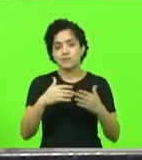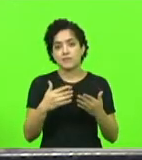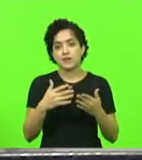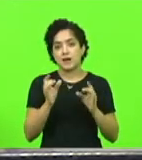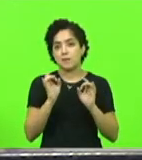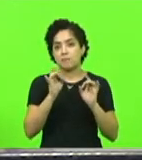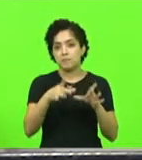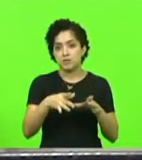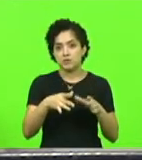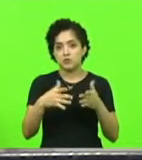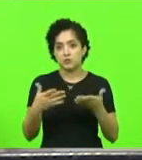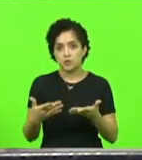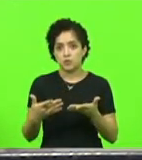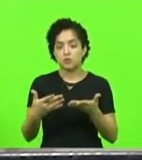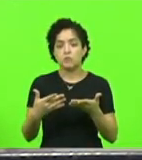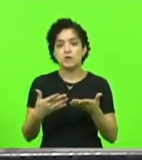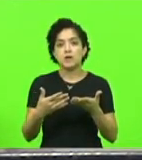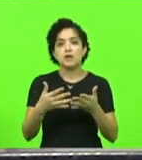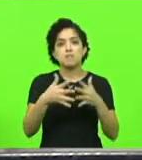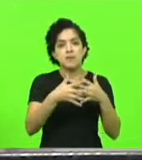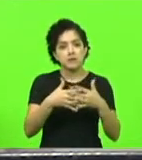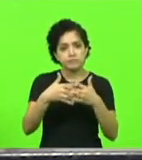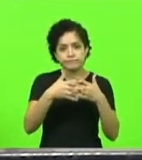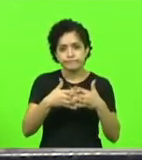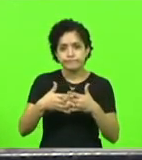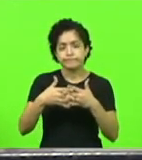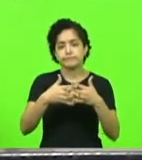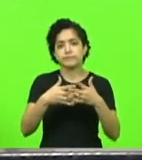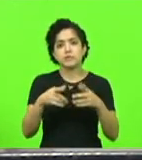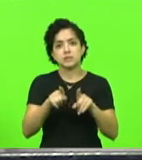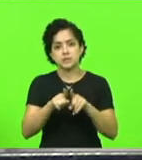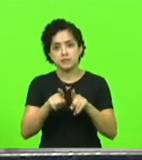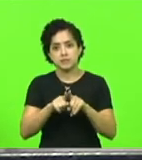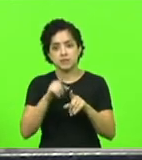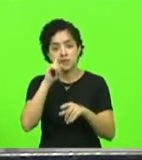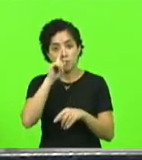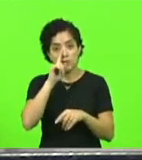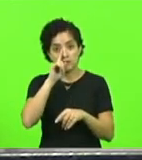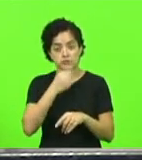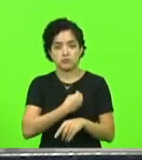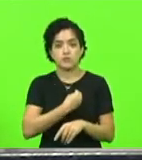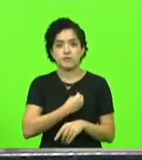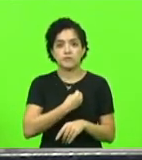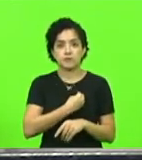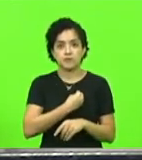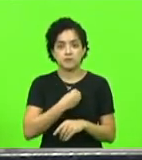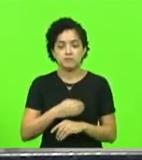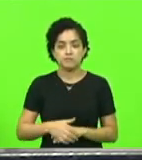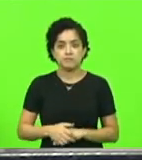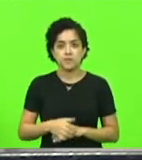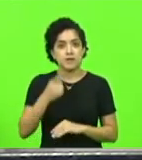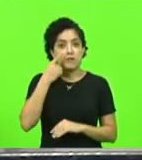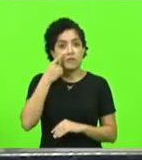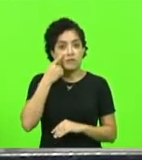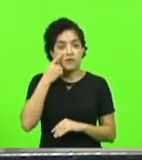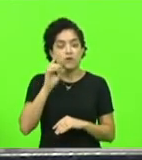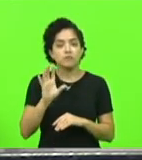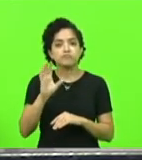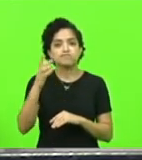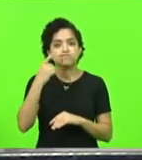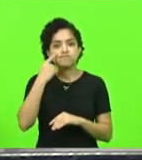onde trafegam mercadorias e as vidas dos catarinenses. Bota a imagem de novo lá, para o cidadão catarinense ter noção do que